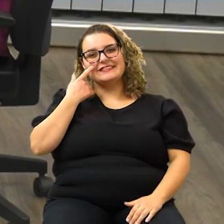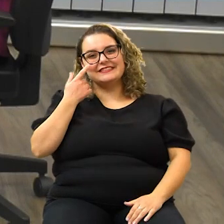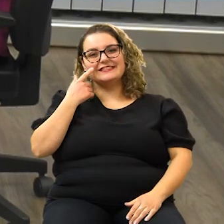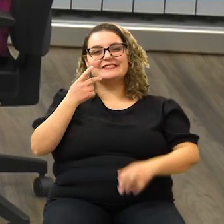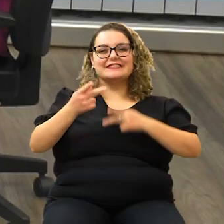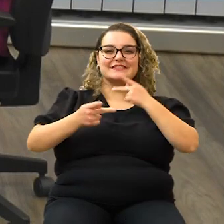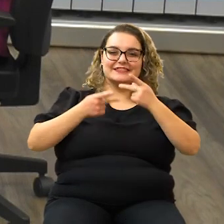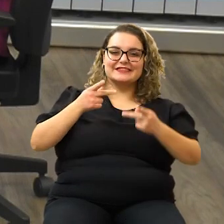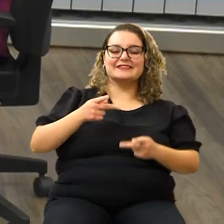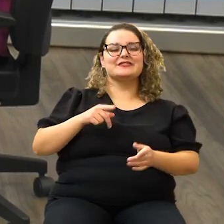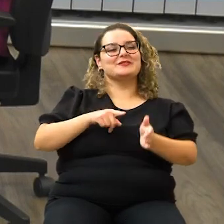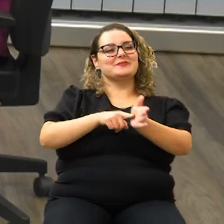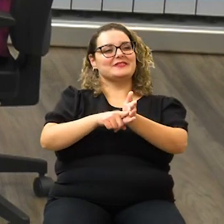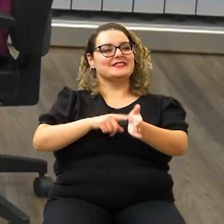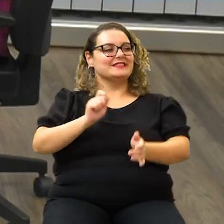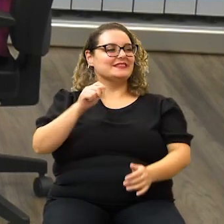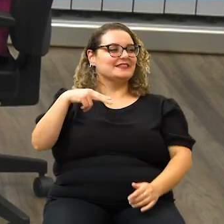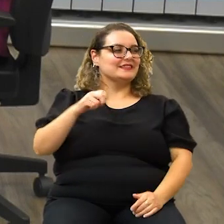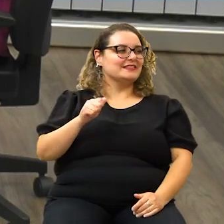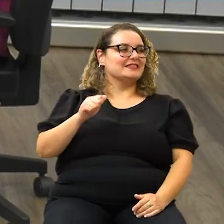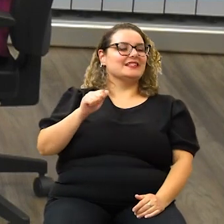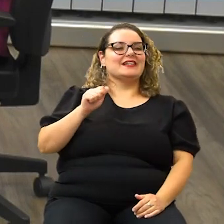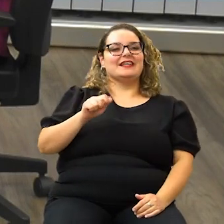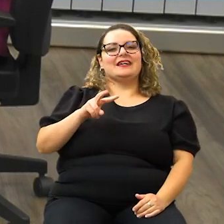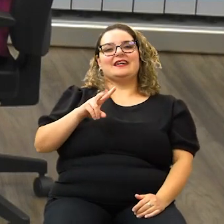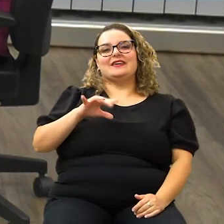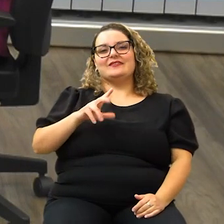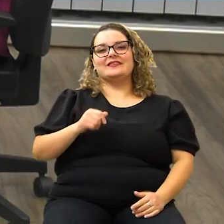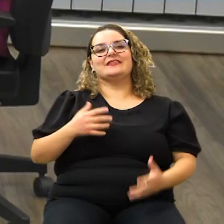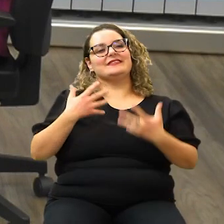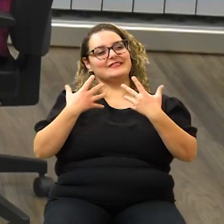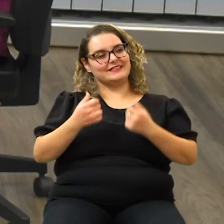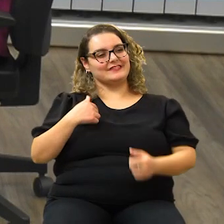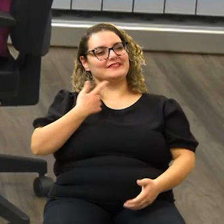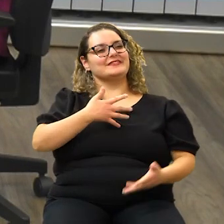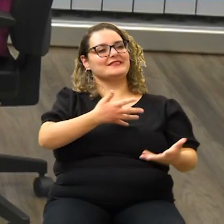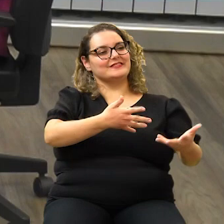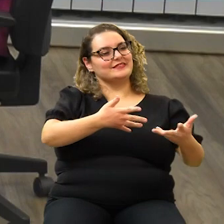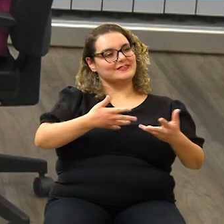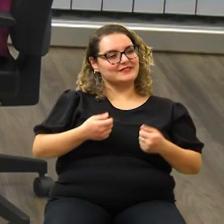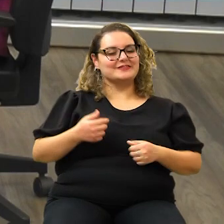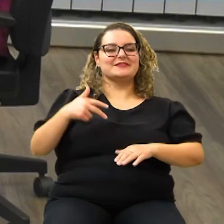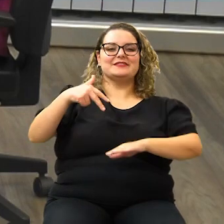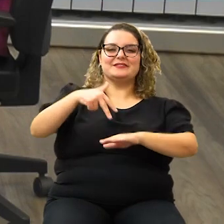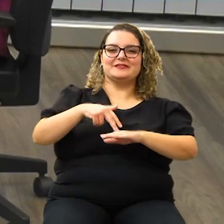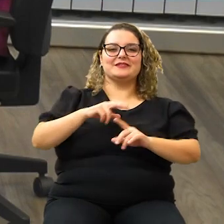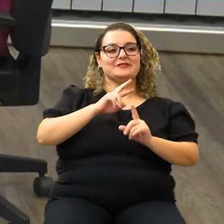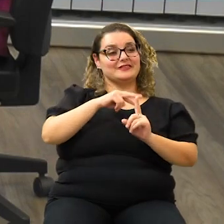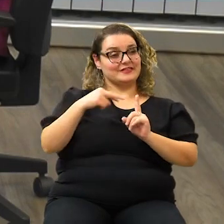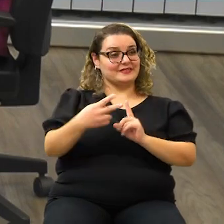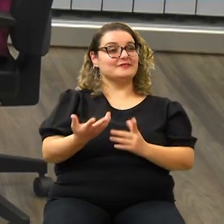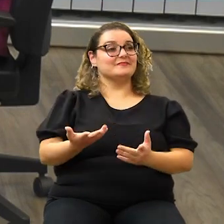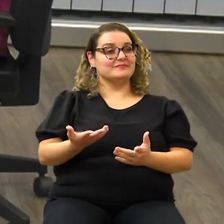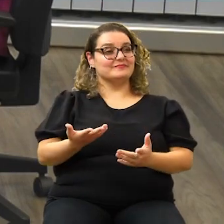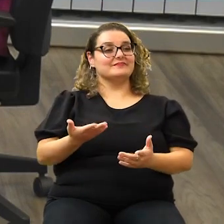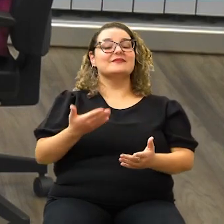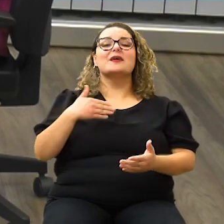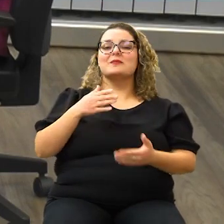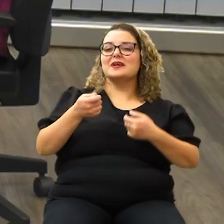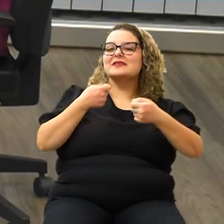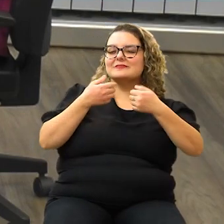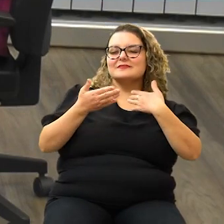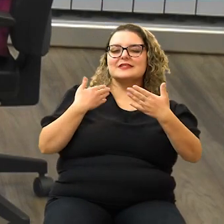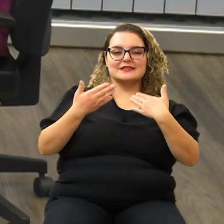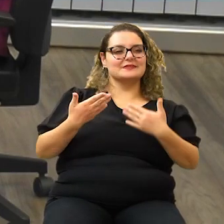falando com a pesquisadora Ana Ávila, que aceitou o nosso convite, veio aqui para o Ponto de Vista. Foi mais uma entrevista, um